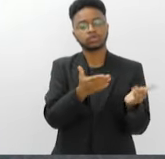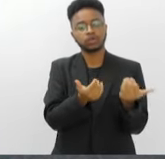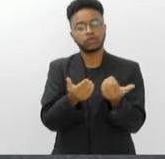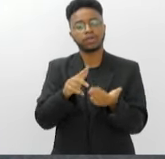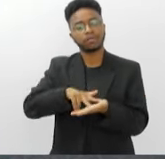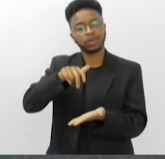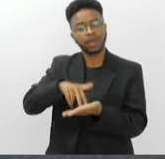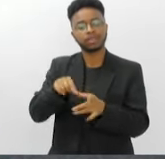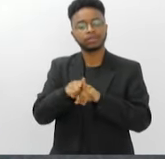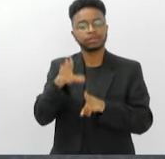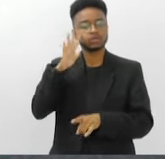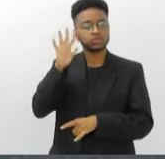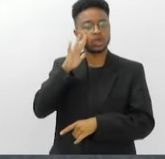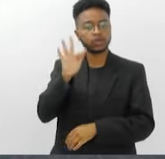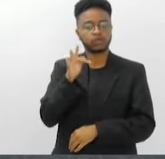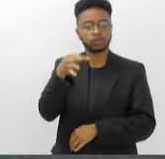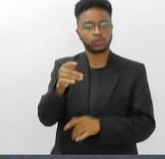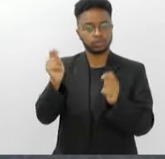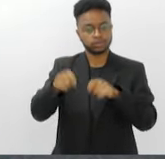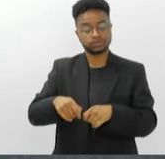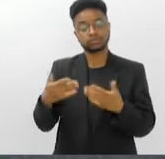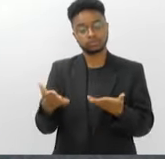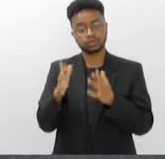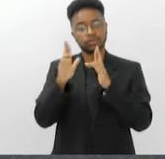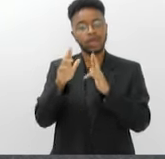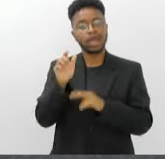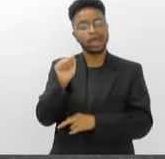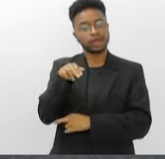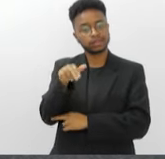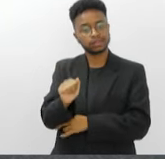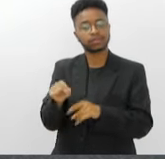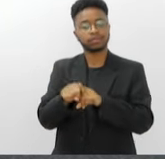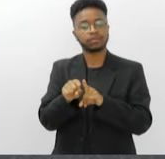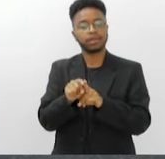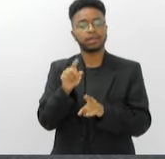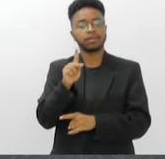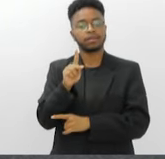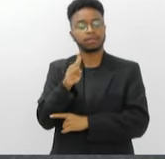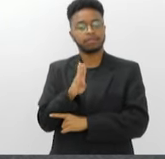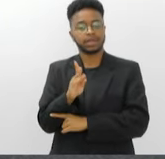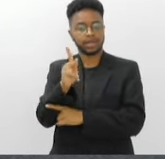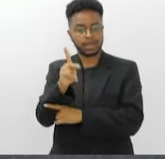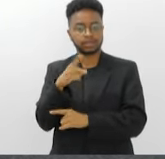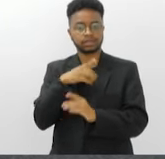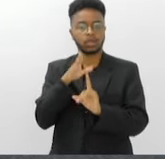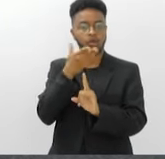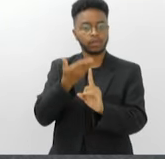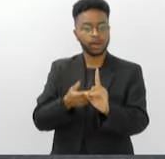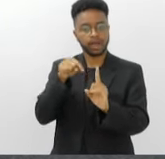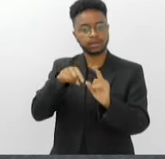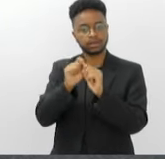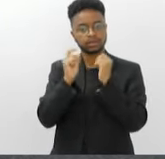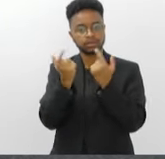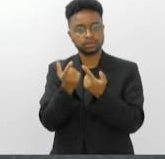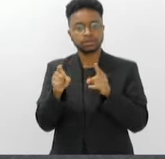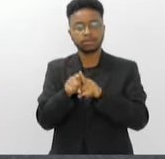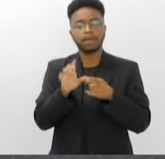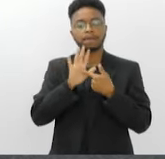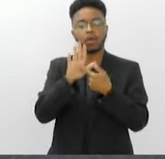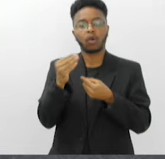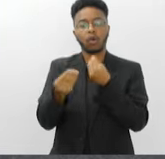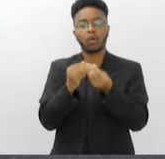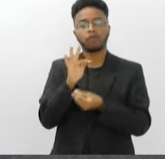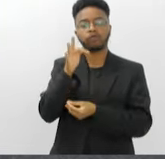futuro possível. Então, que Ana Gomes e que BK sejam uma grande homenagem a essa, dessa casa e que mostre para onde a gente quer